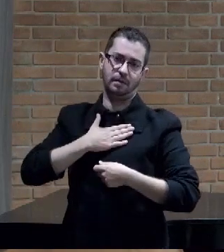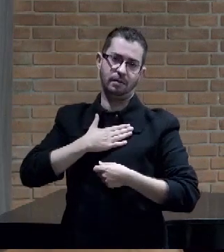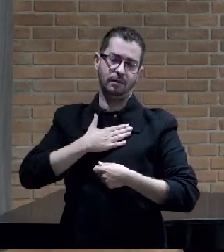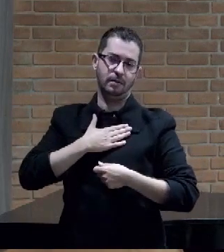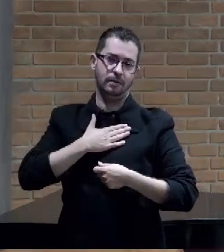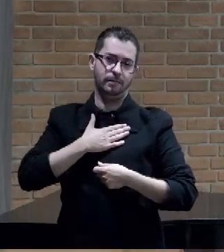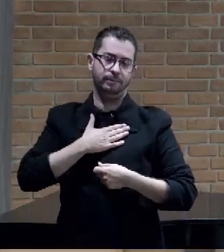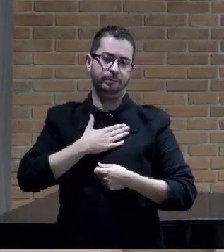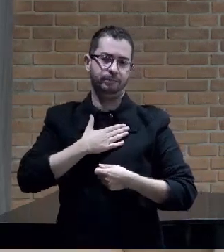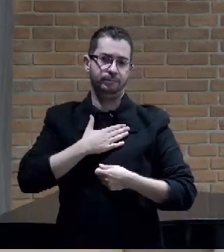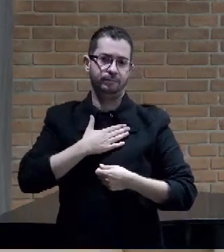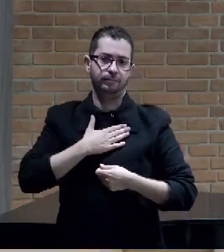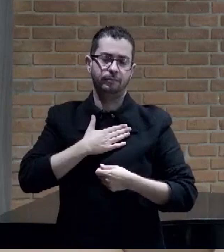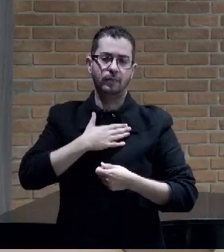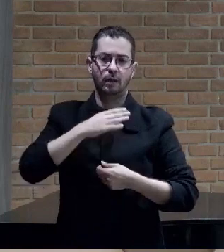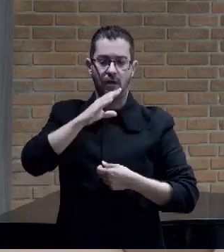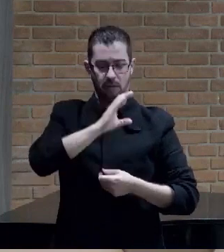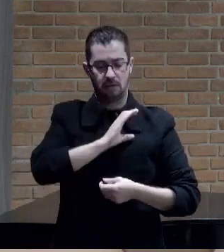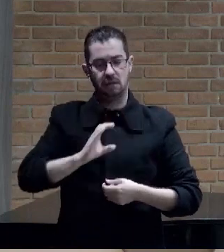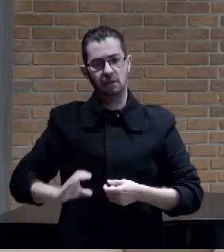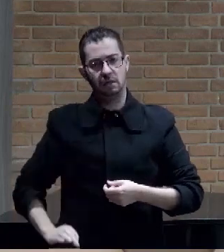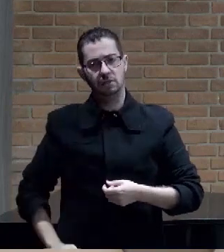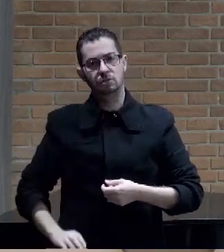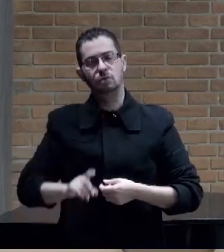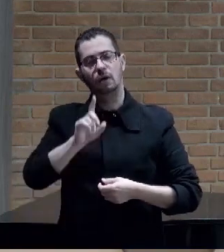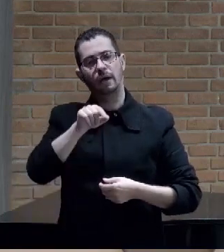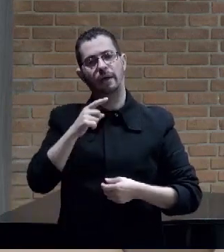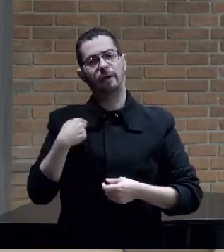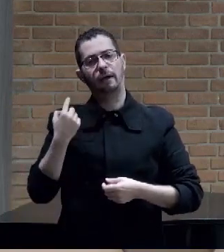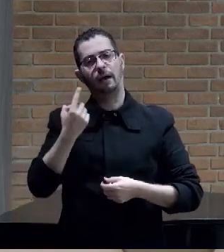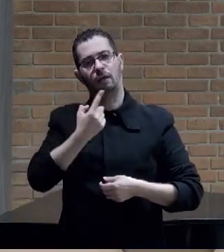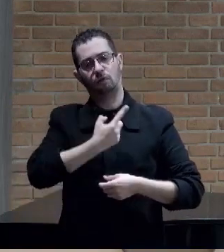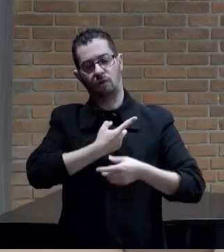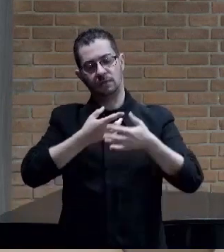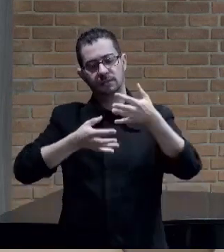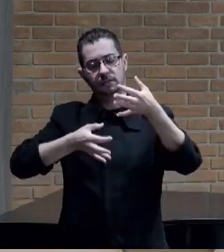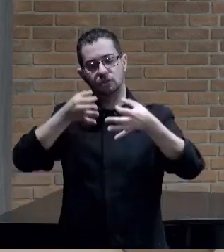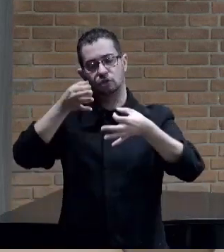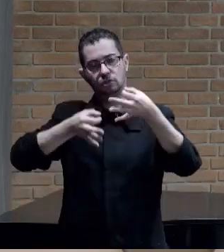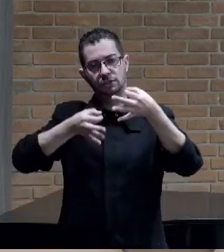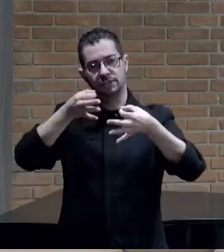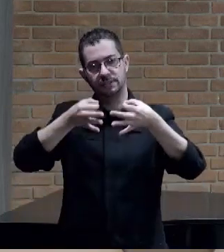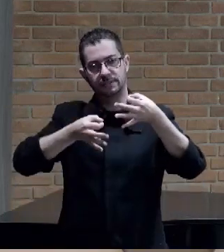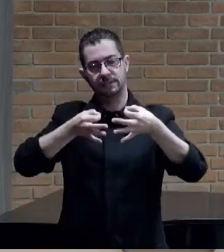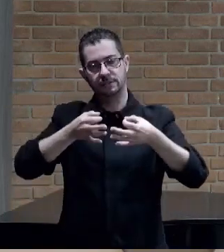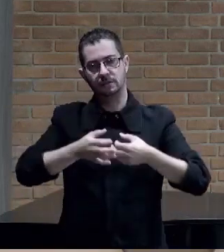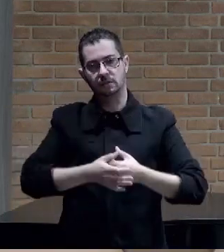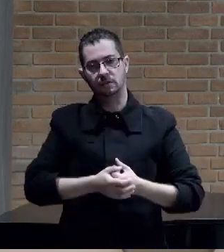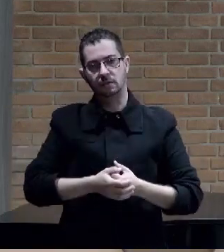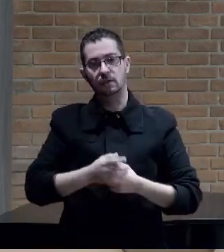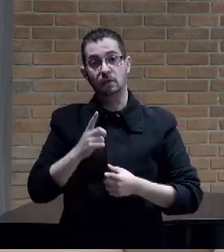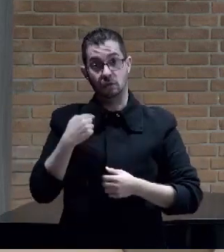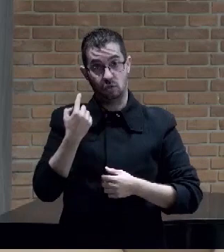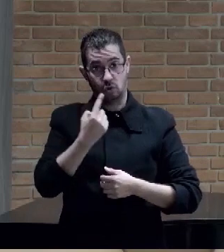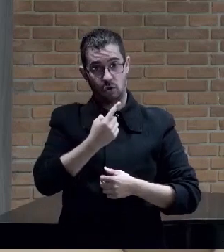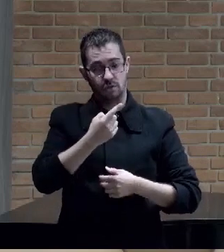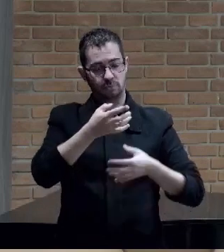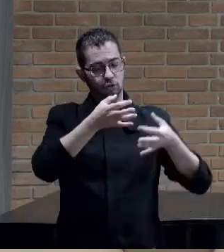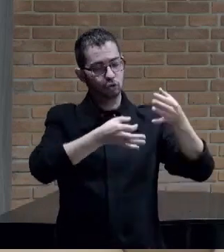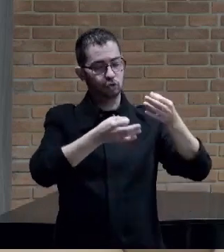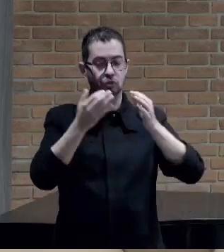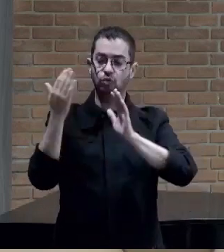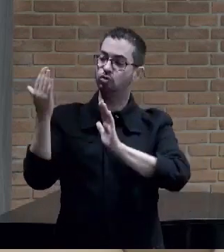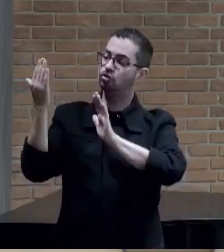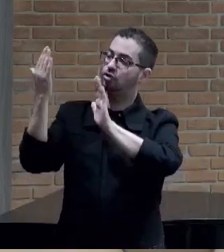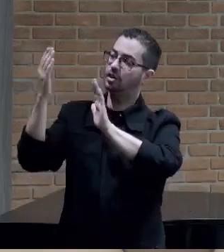lei. Cristo, então, é a nossa justiça. Somos justos diante de